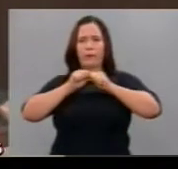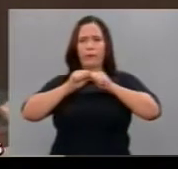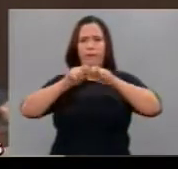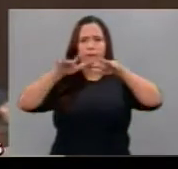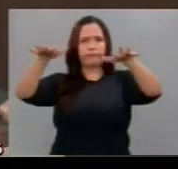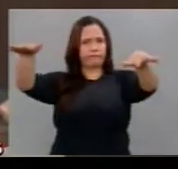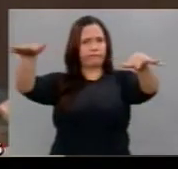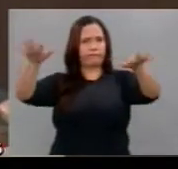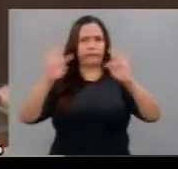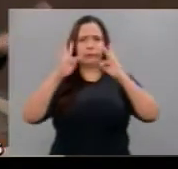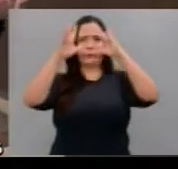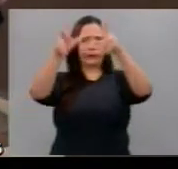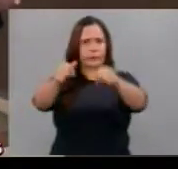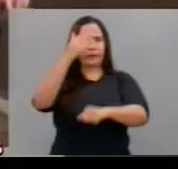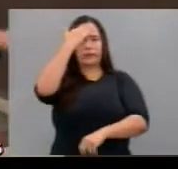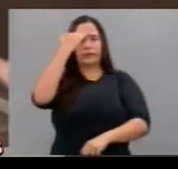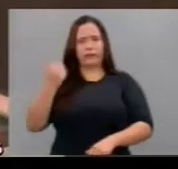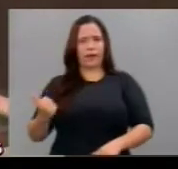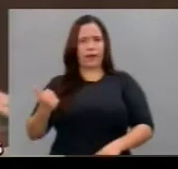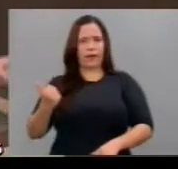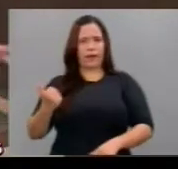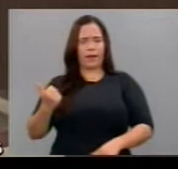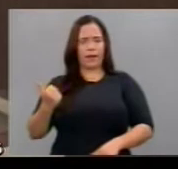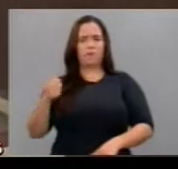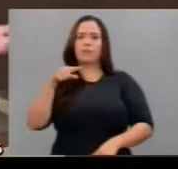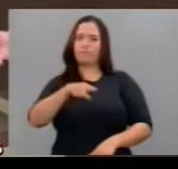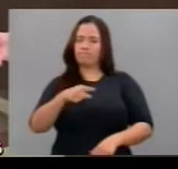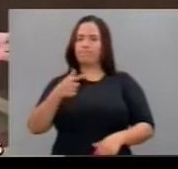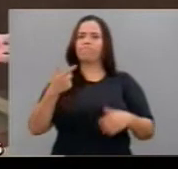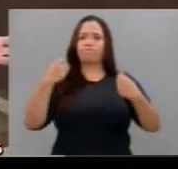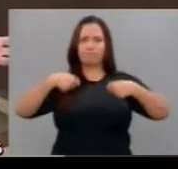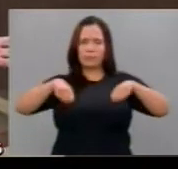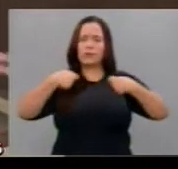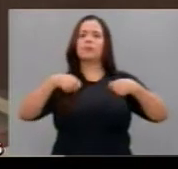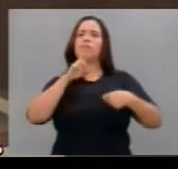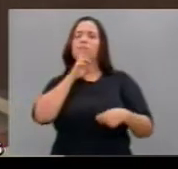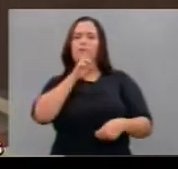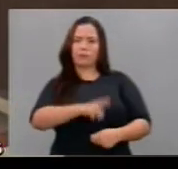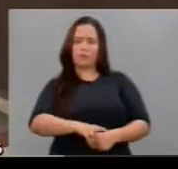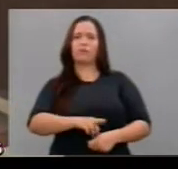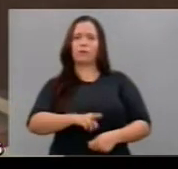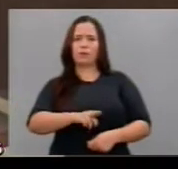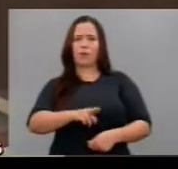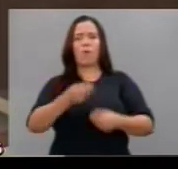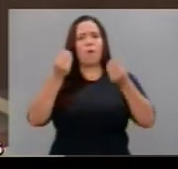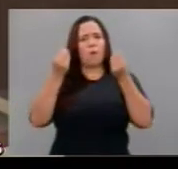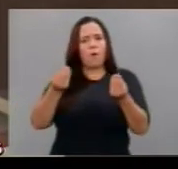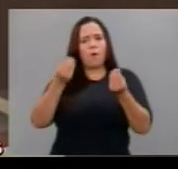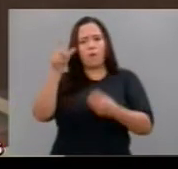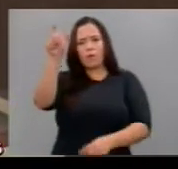esta notícia, isso não é algo menor, isso não pode ser reduzido. Como é que alguém